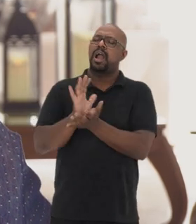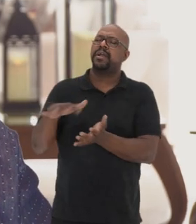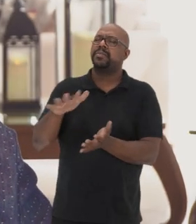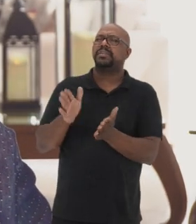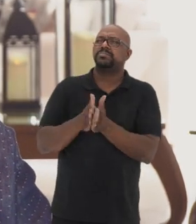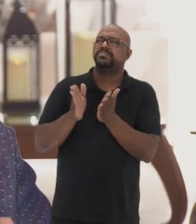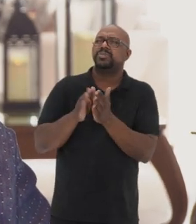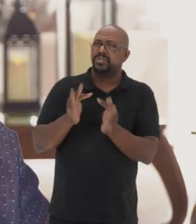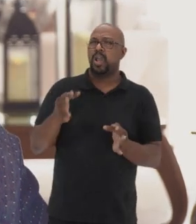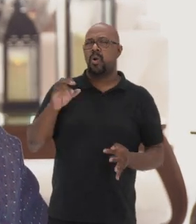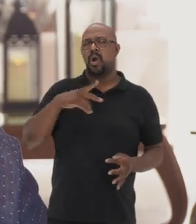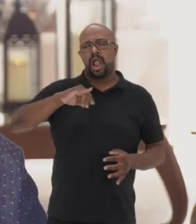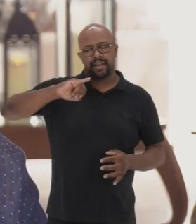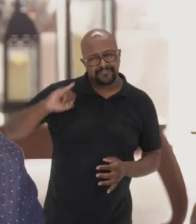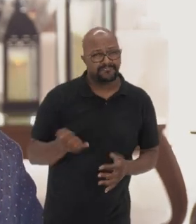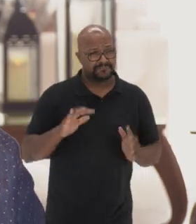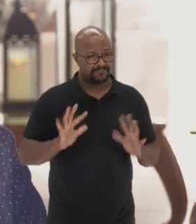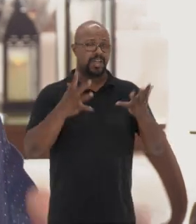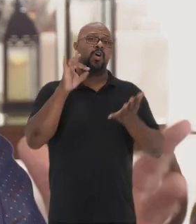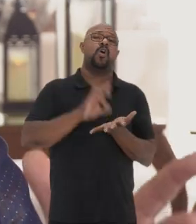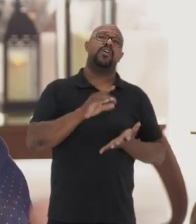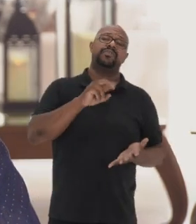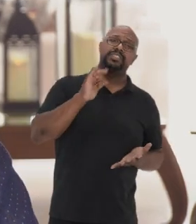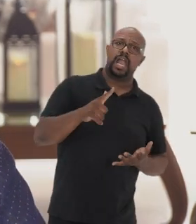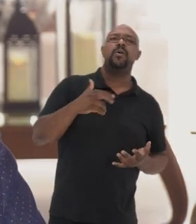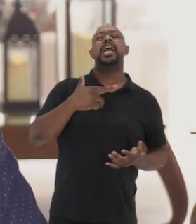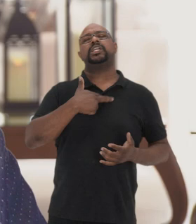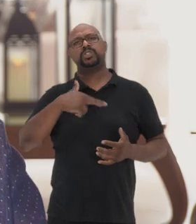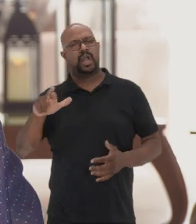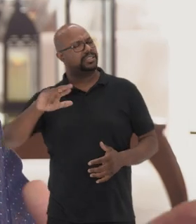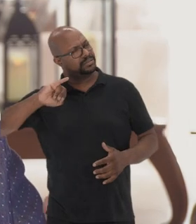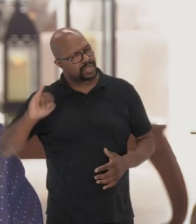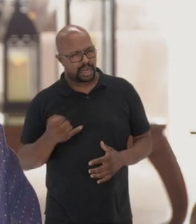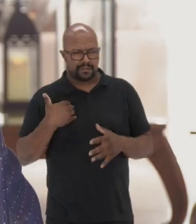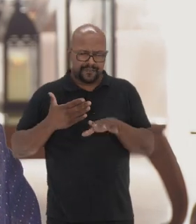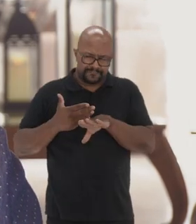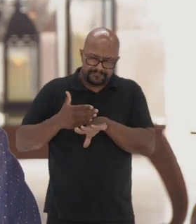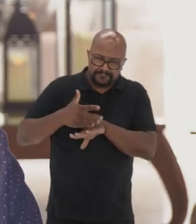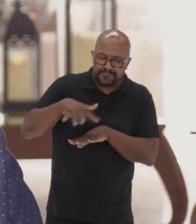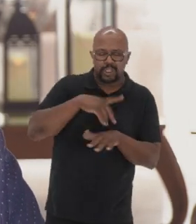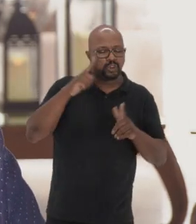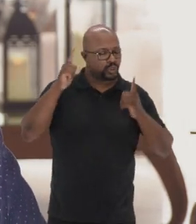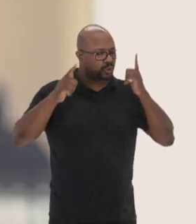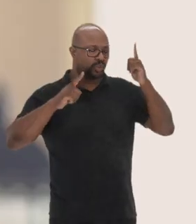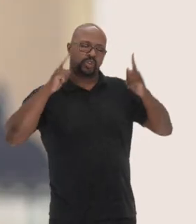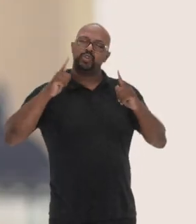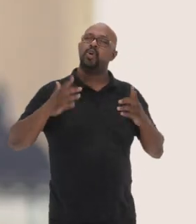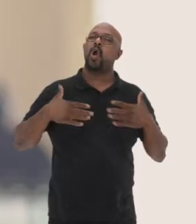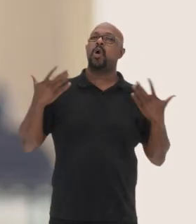colônia aproveitavam tanto as solenidades oficiais quanto as religiosas para se infiltrarem e curtirem